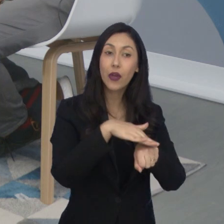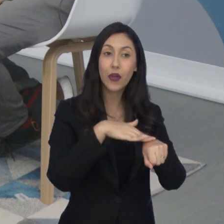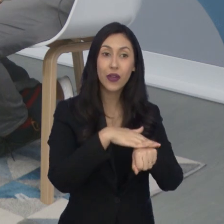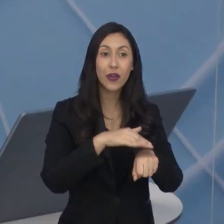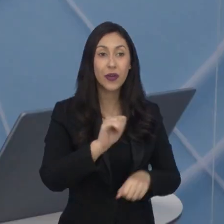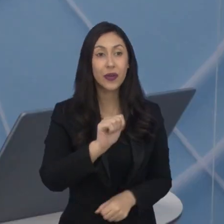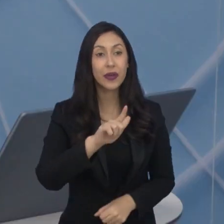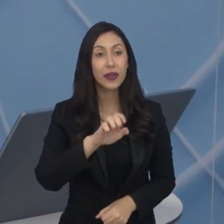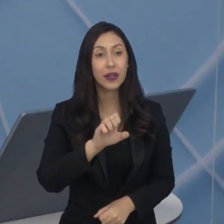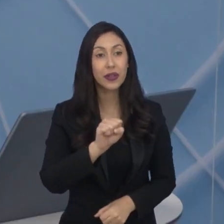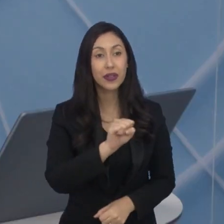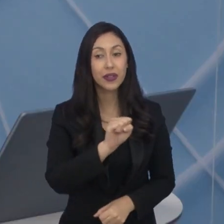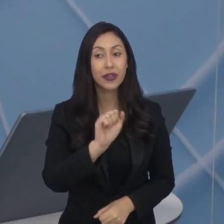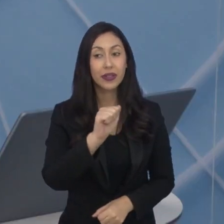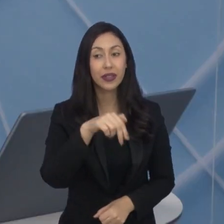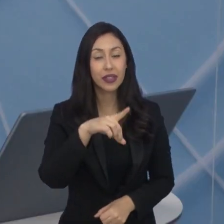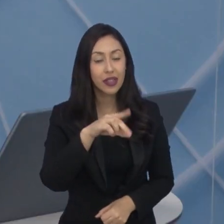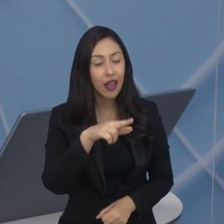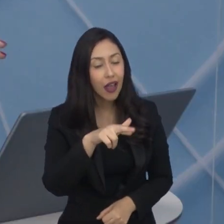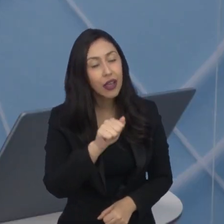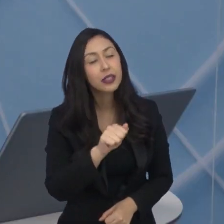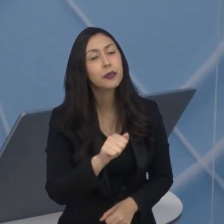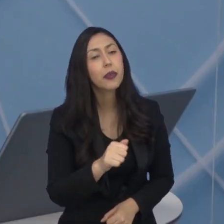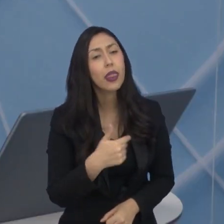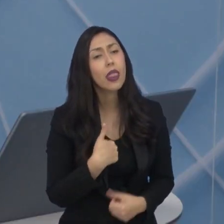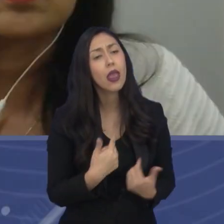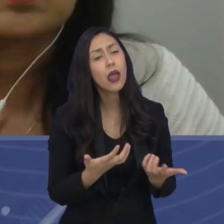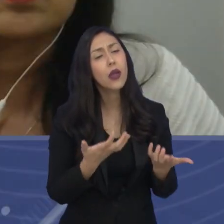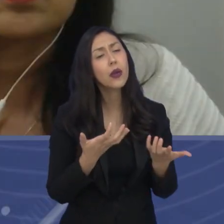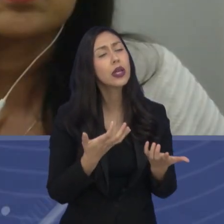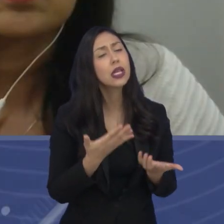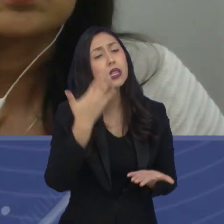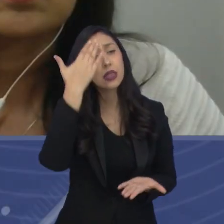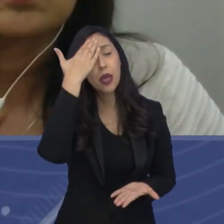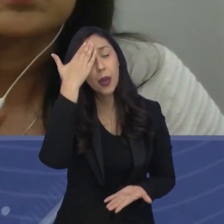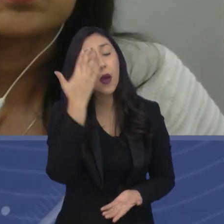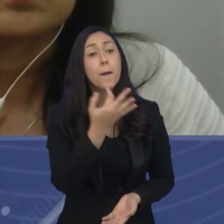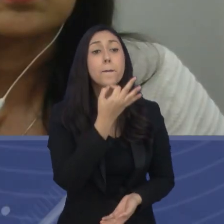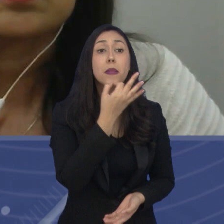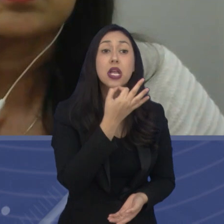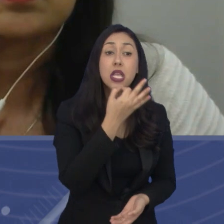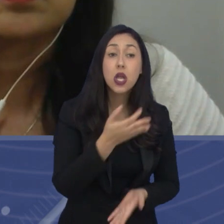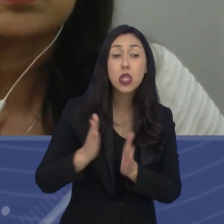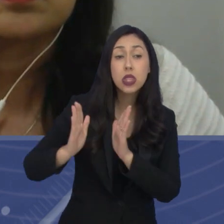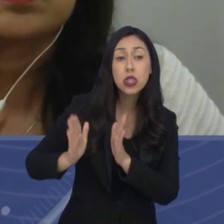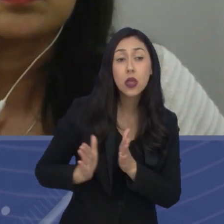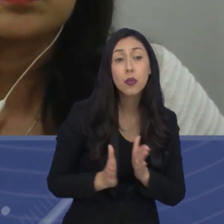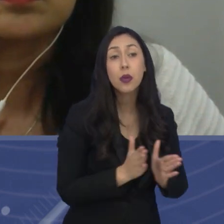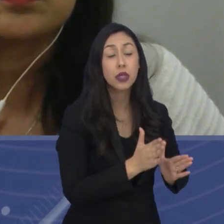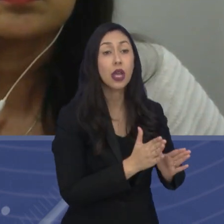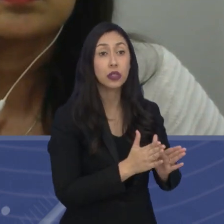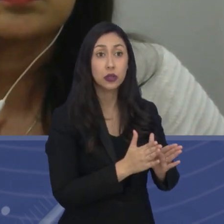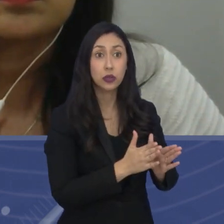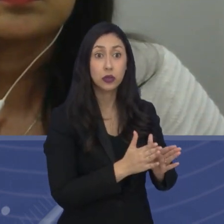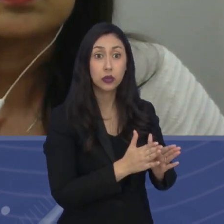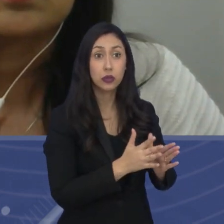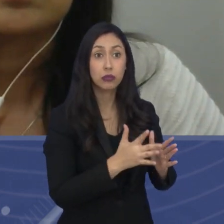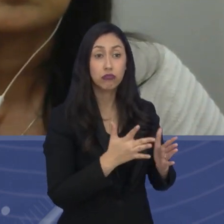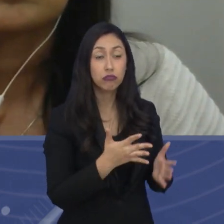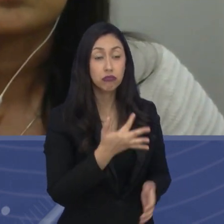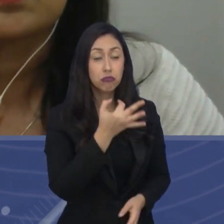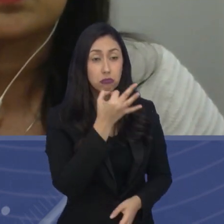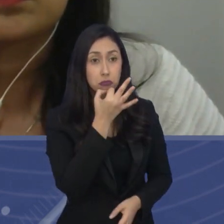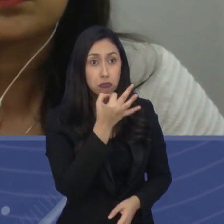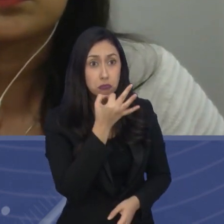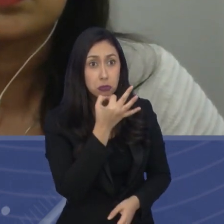Alessandra. Alessandra, queria que você falasse desse processo de regularização mesmo do ponto